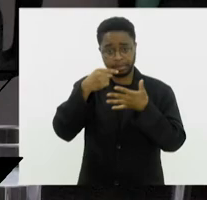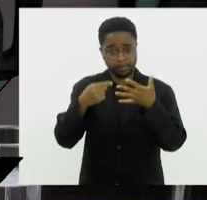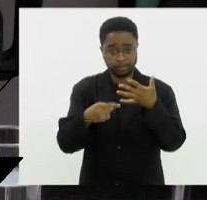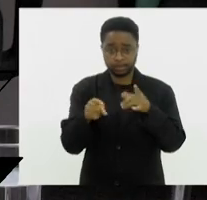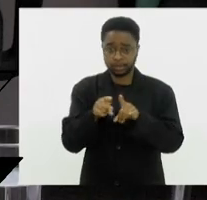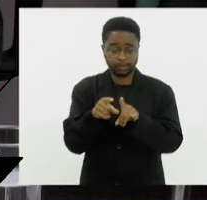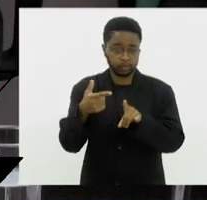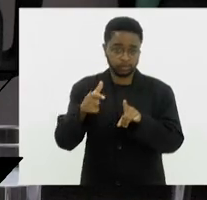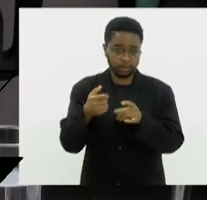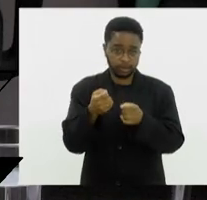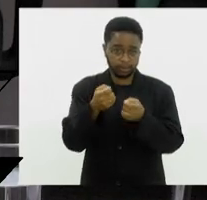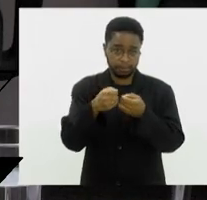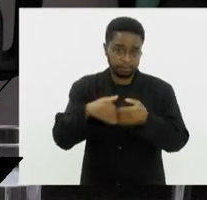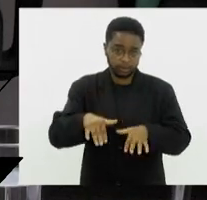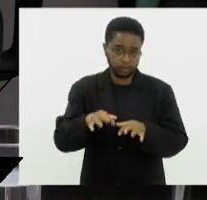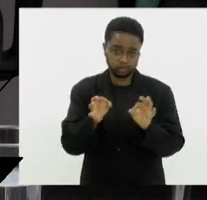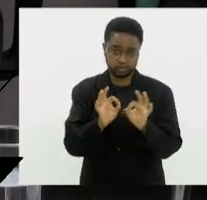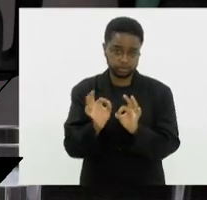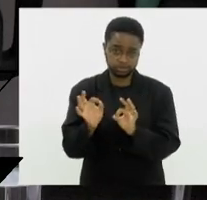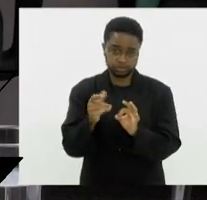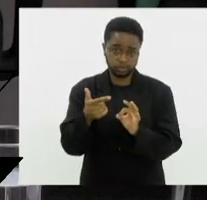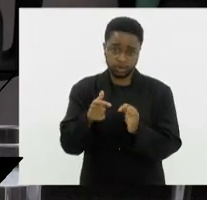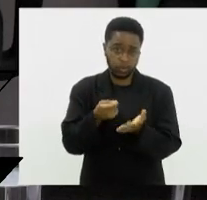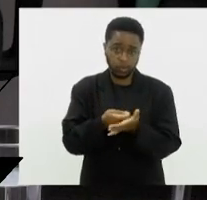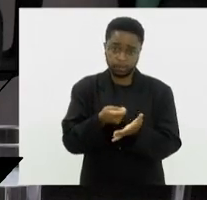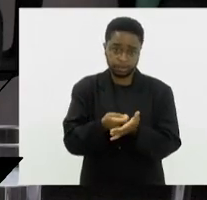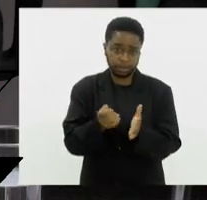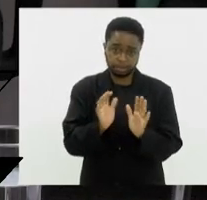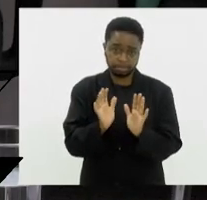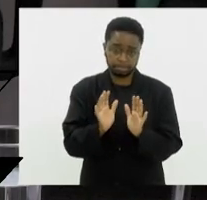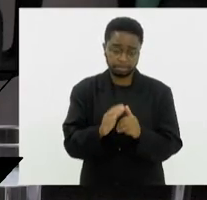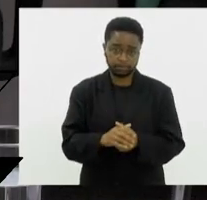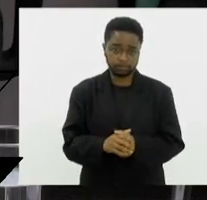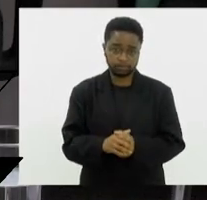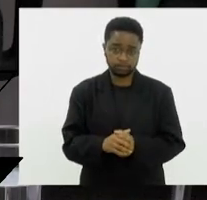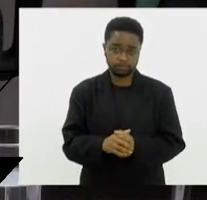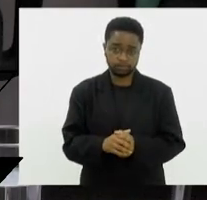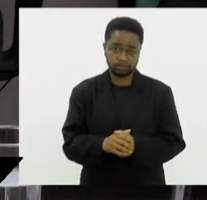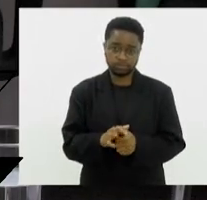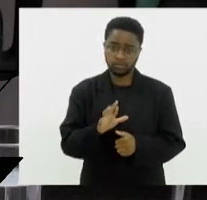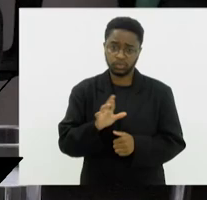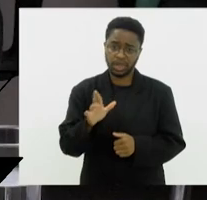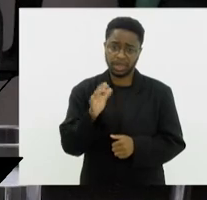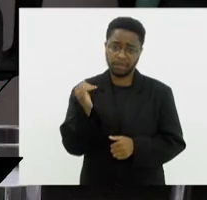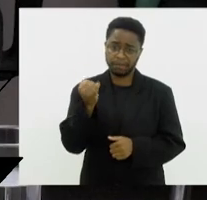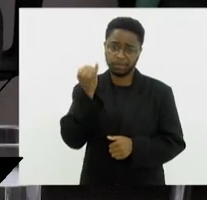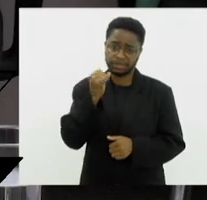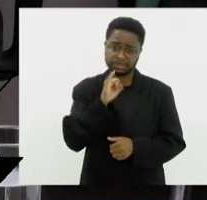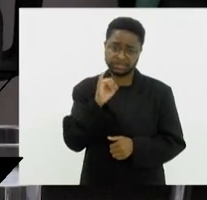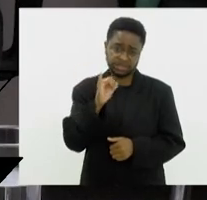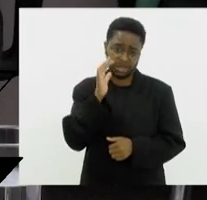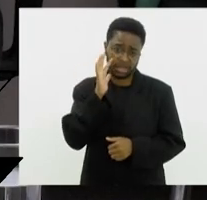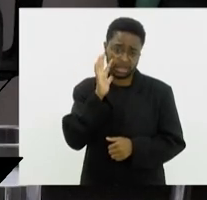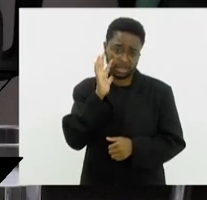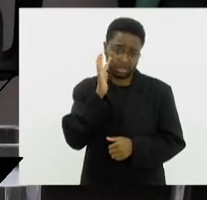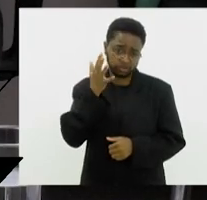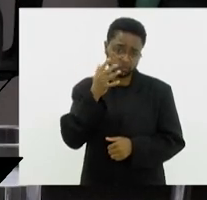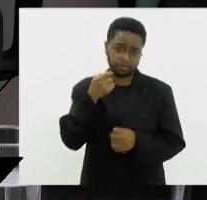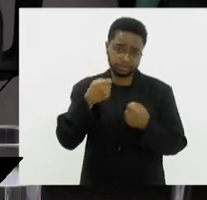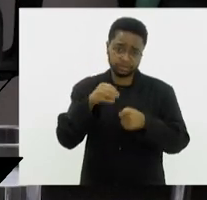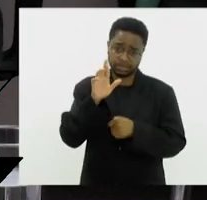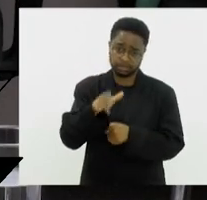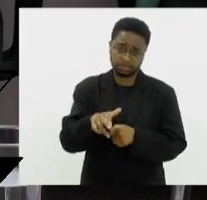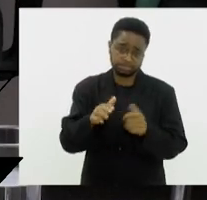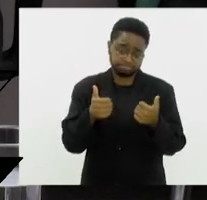não gera obrigação nenhuma. Não é questão importante. Se decidir que tem que rejeitar, a gente rejeita, etc.